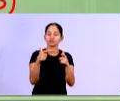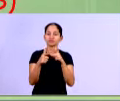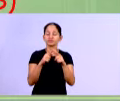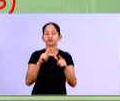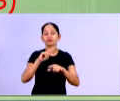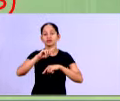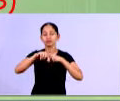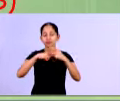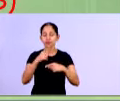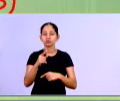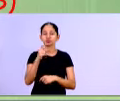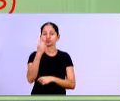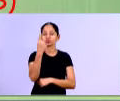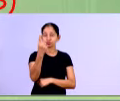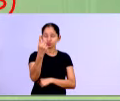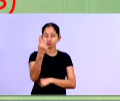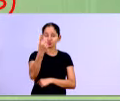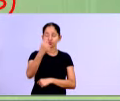em